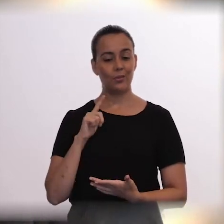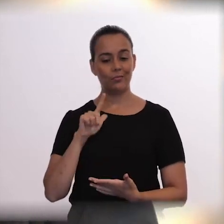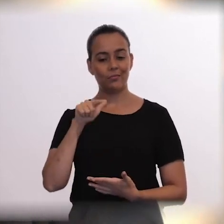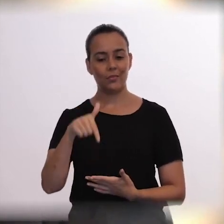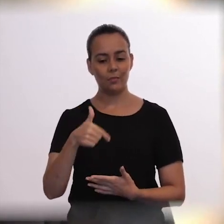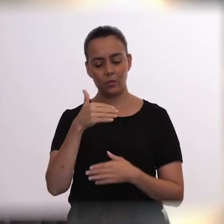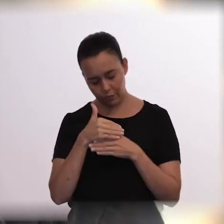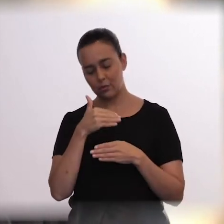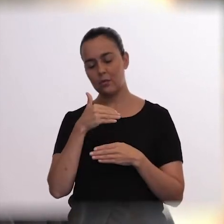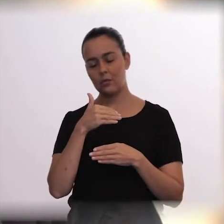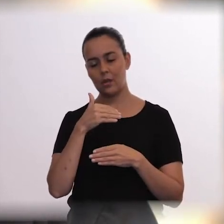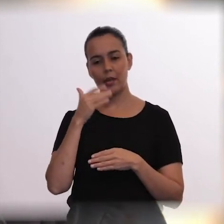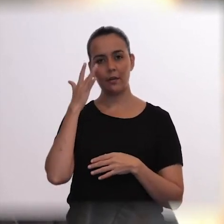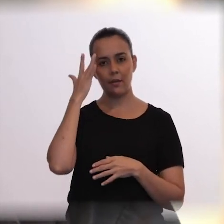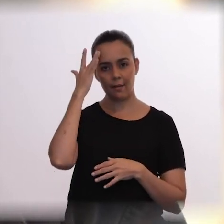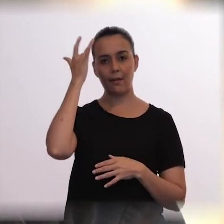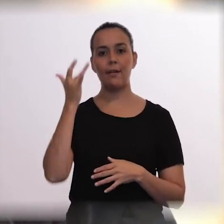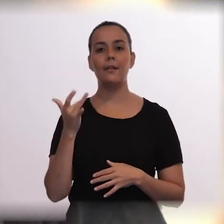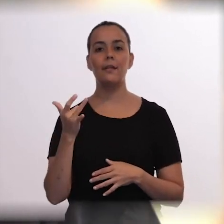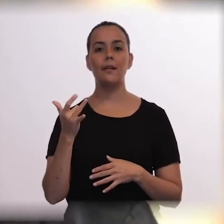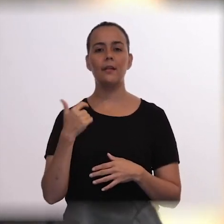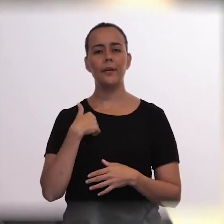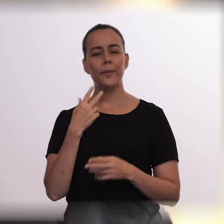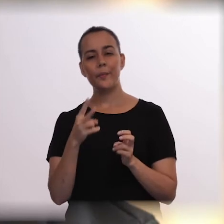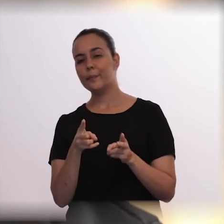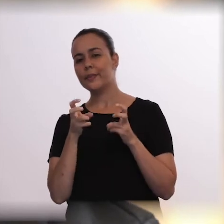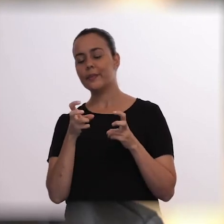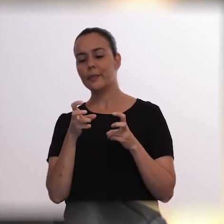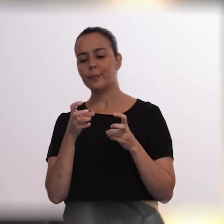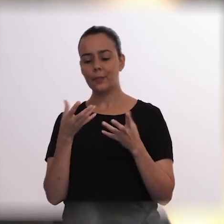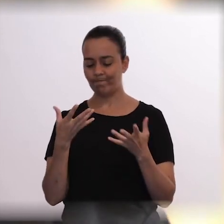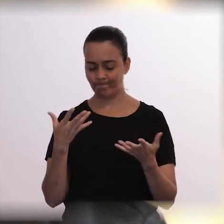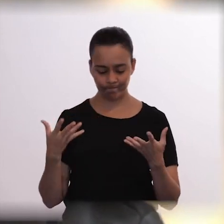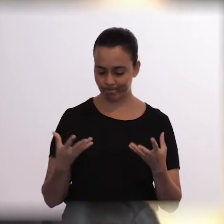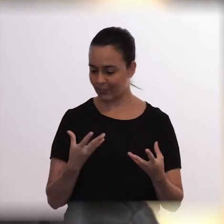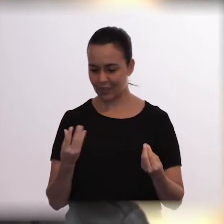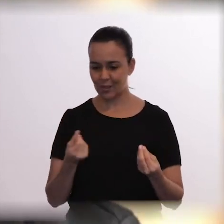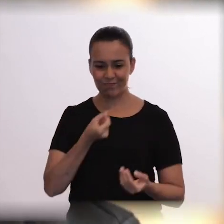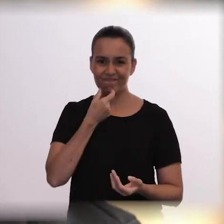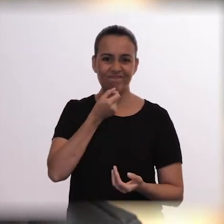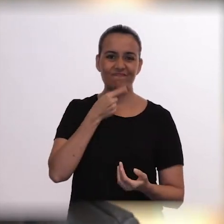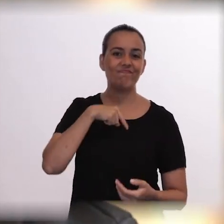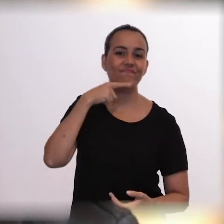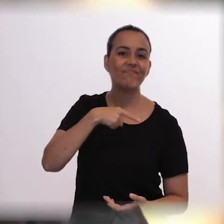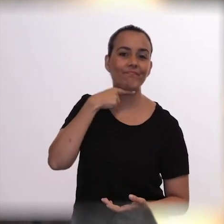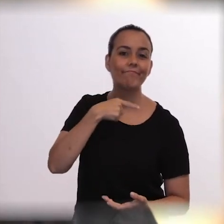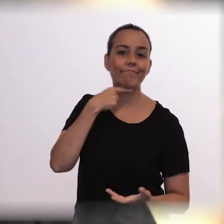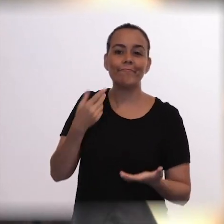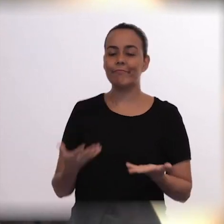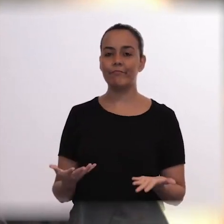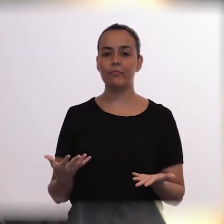Daí já no dia seguinte que eu vi que não poderia mais ter esse remédio, aí eu,